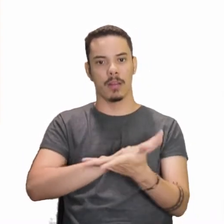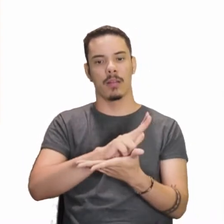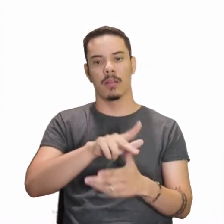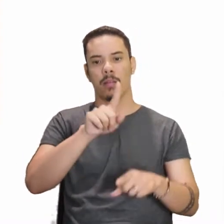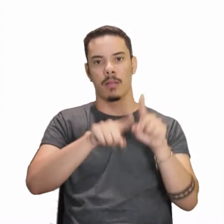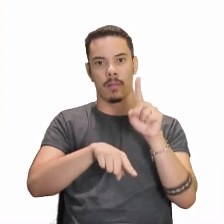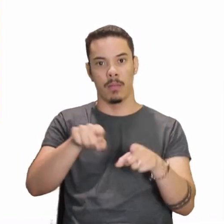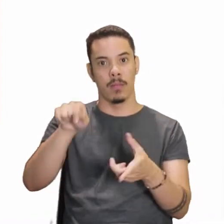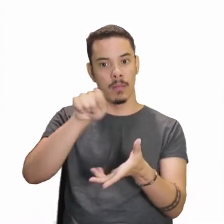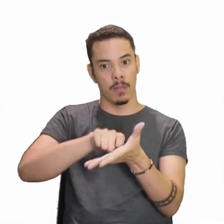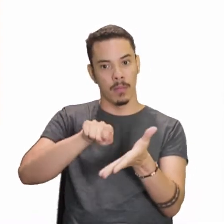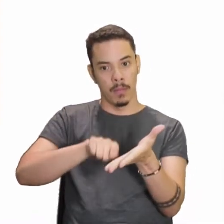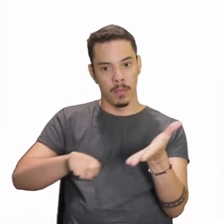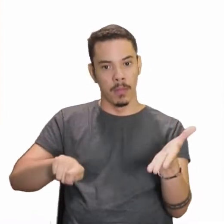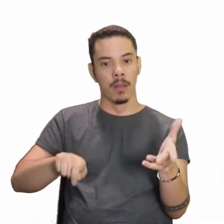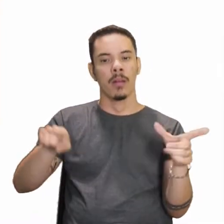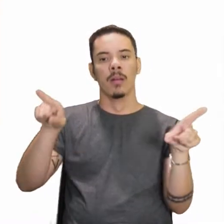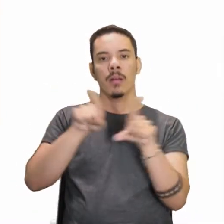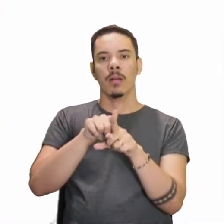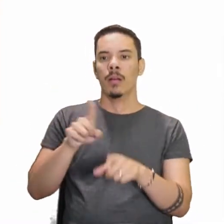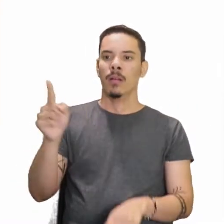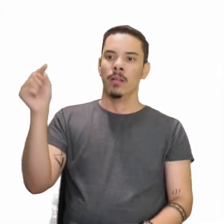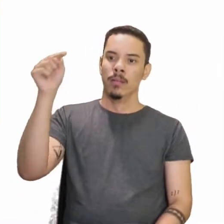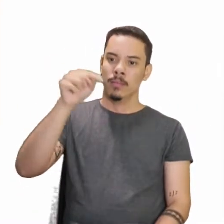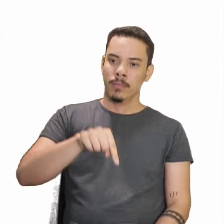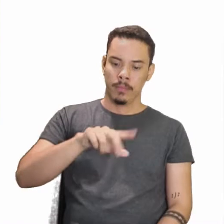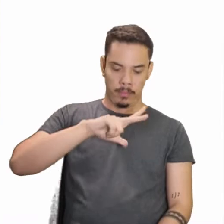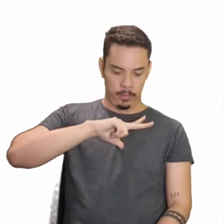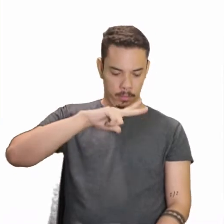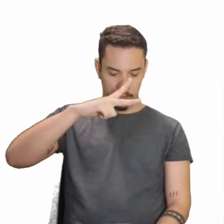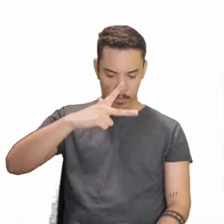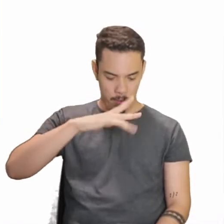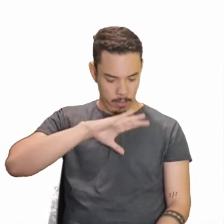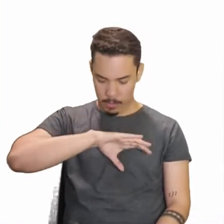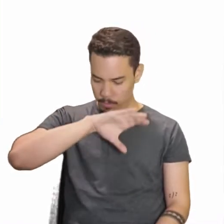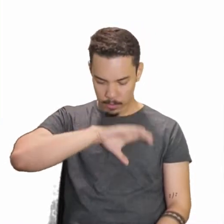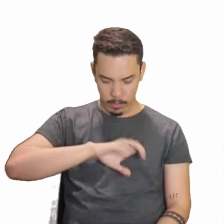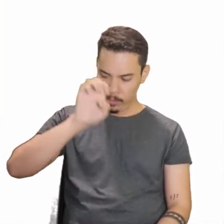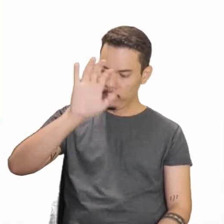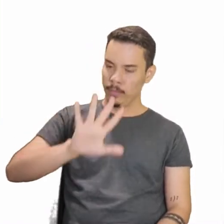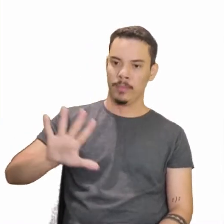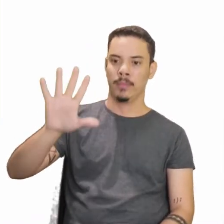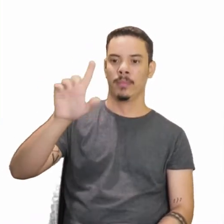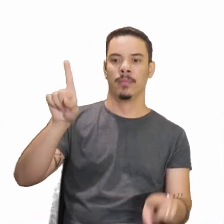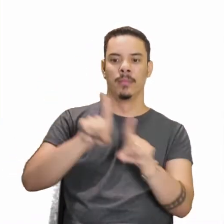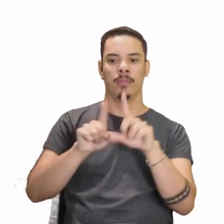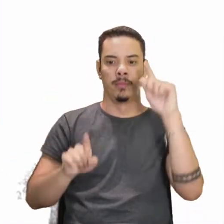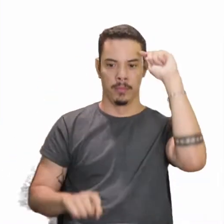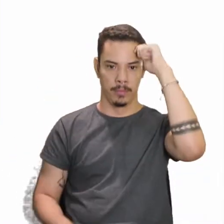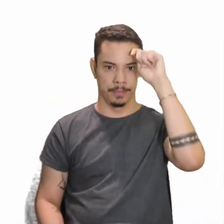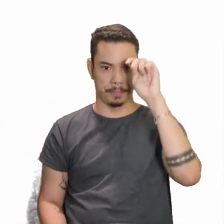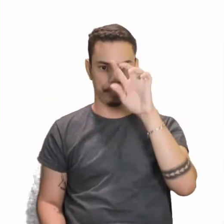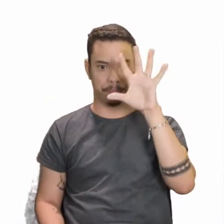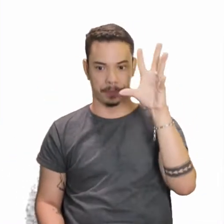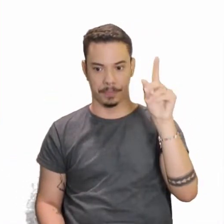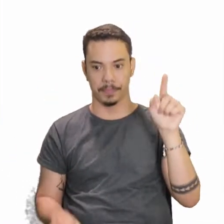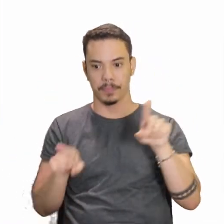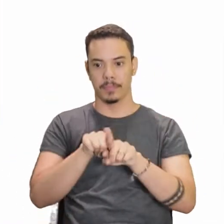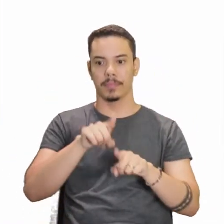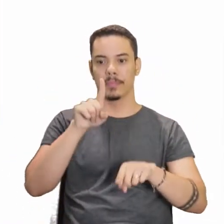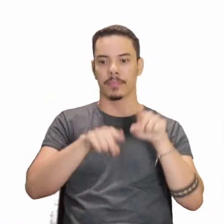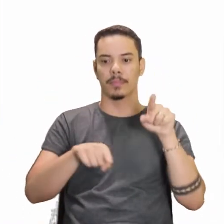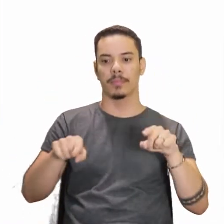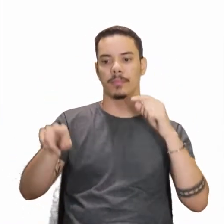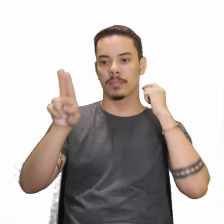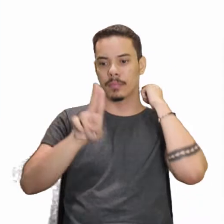na escrita, certo? E aí que vem do português europeu, do português aí, no caso, africano, e a variedade usada